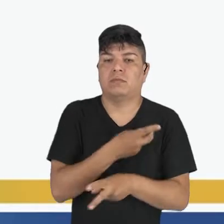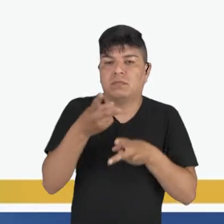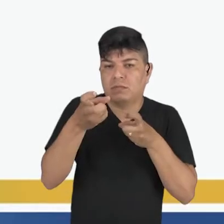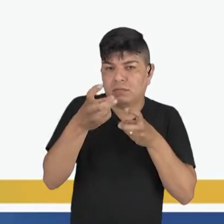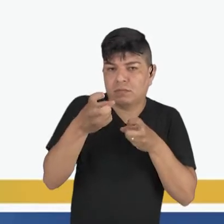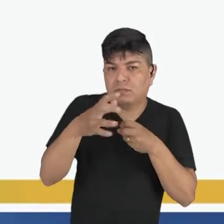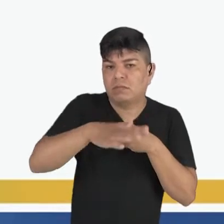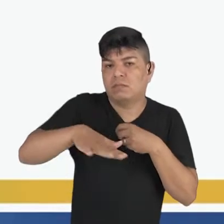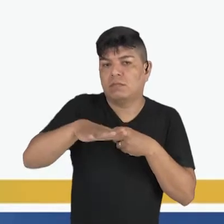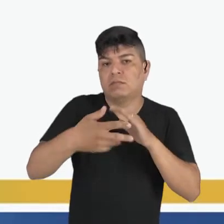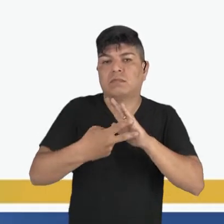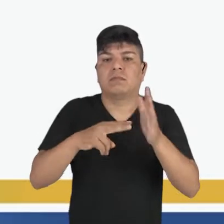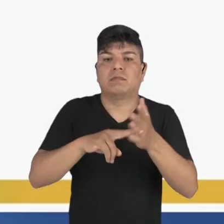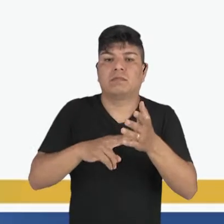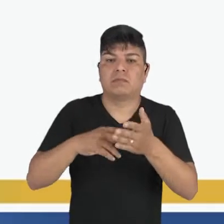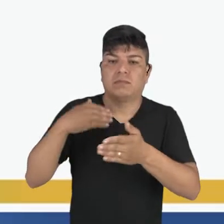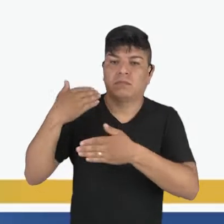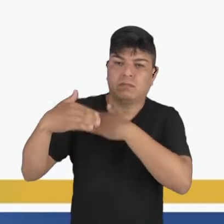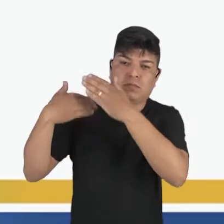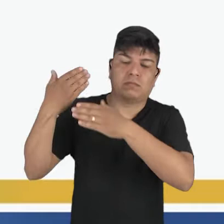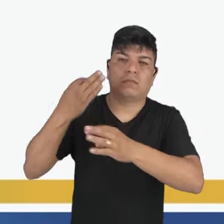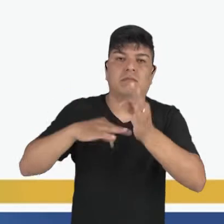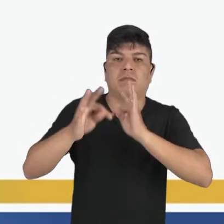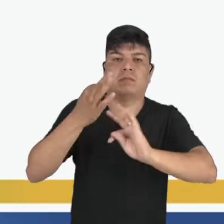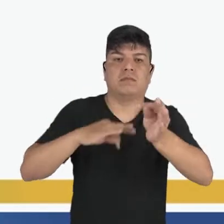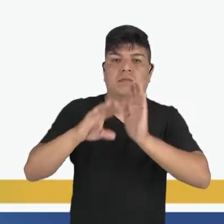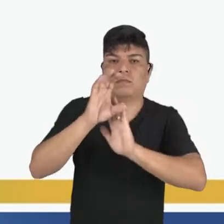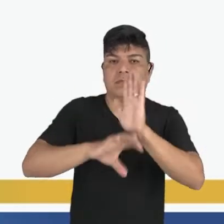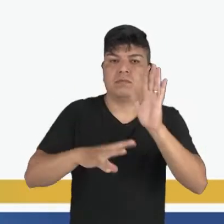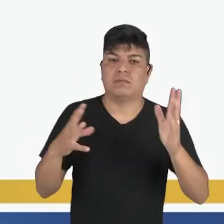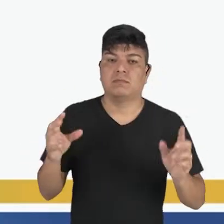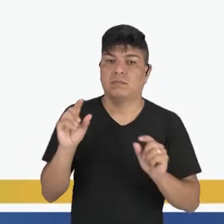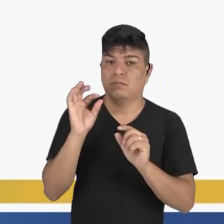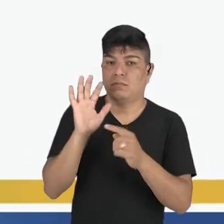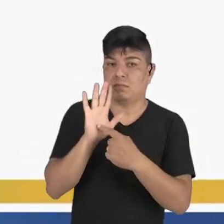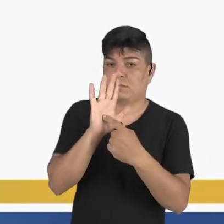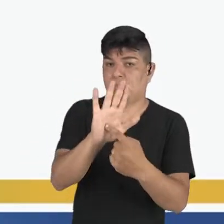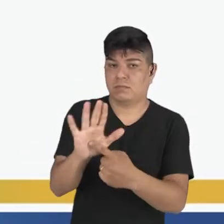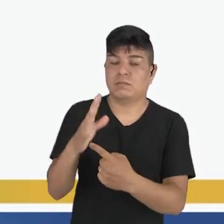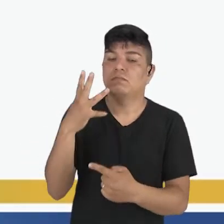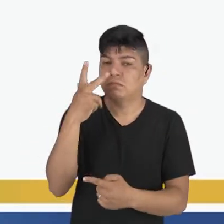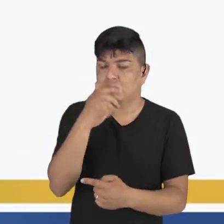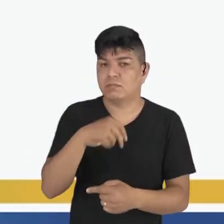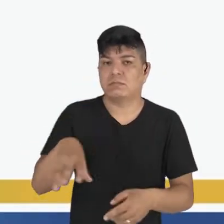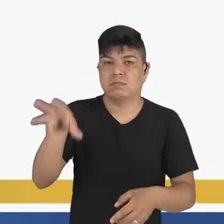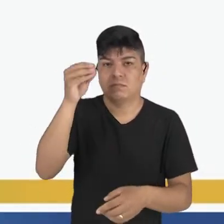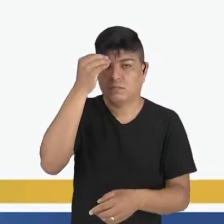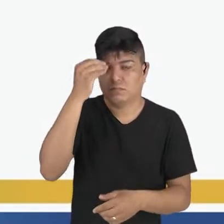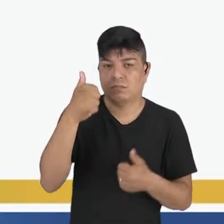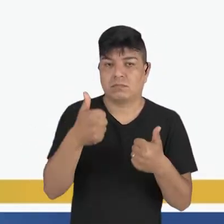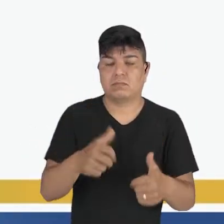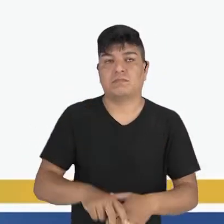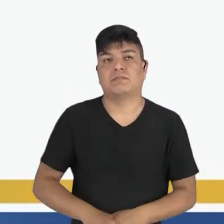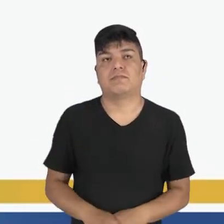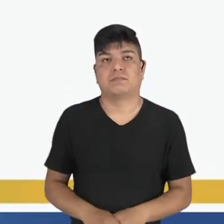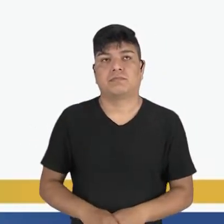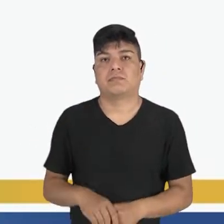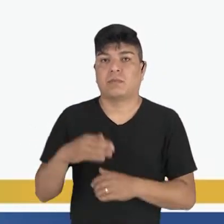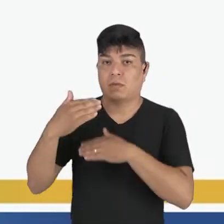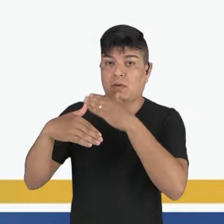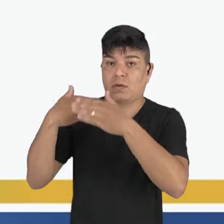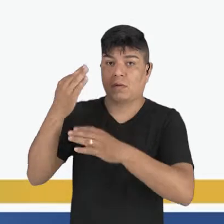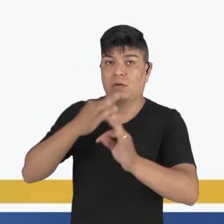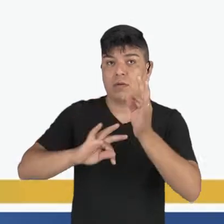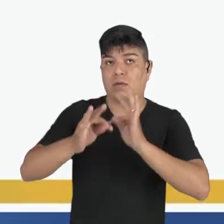concepção básica, né, do que é avanço tecnológico, mas eu trouxe para vocês um conceito bonitinho para vocês aí memorizarem talvez, tá? O